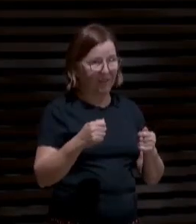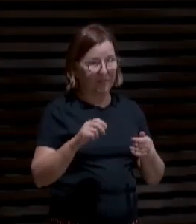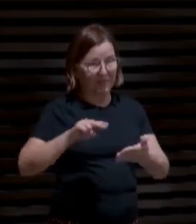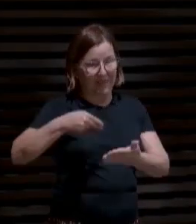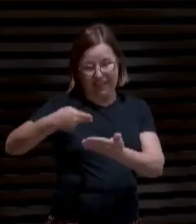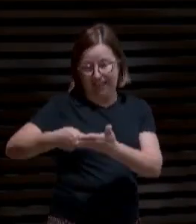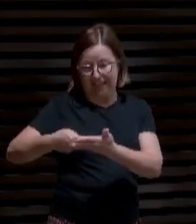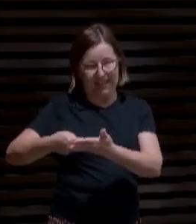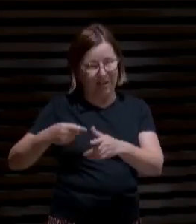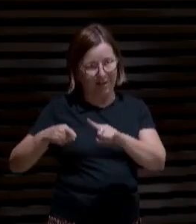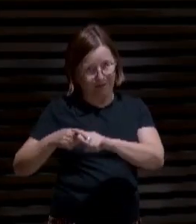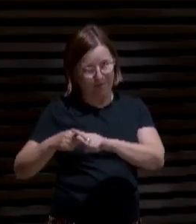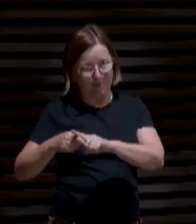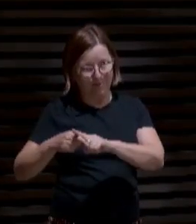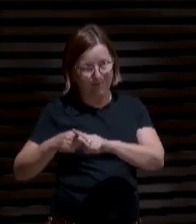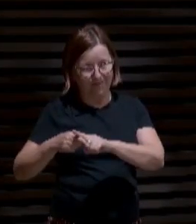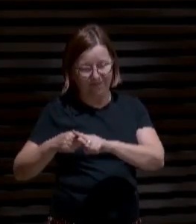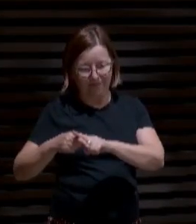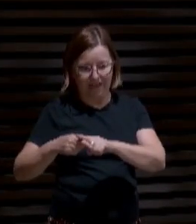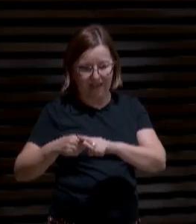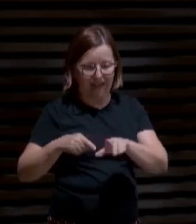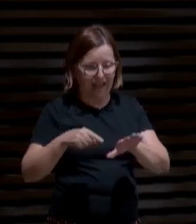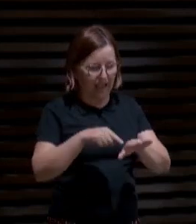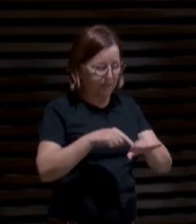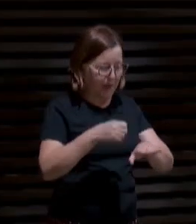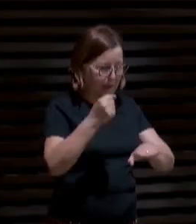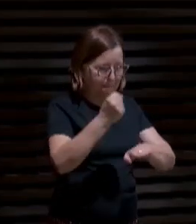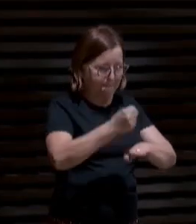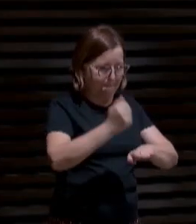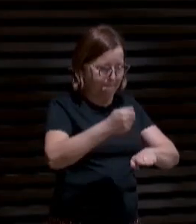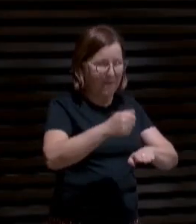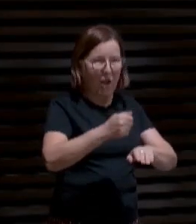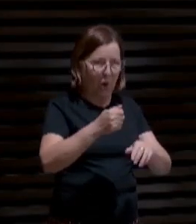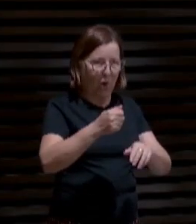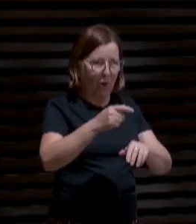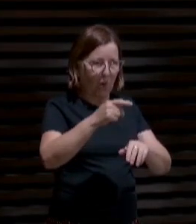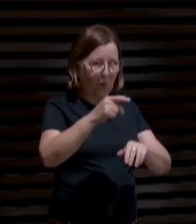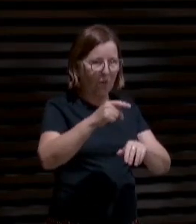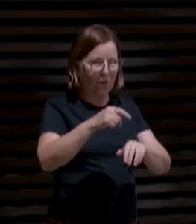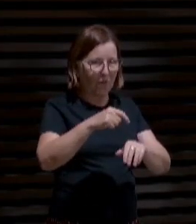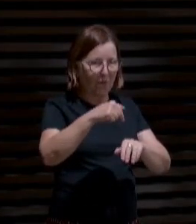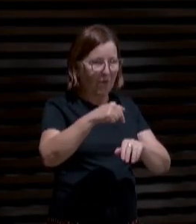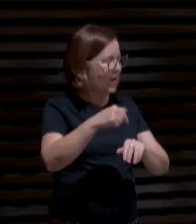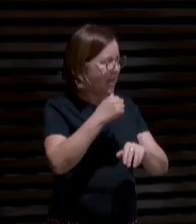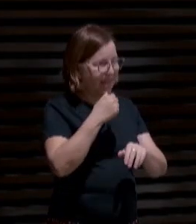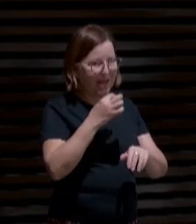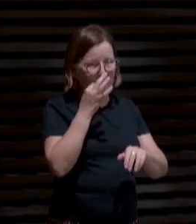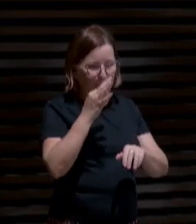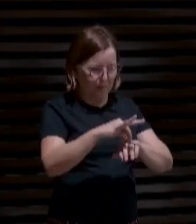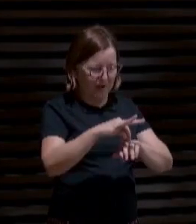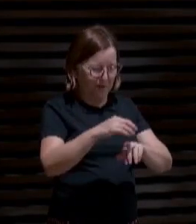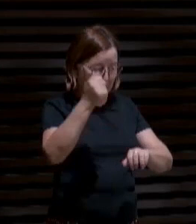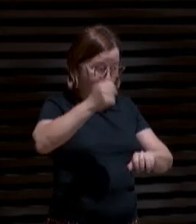Ele podia pregar o prego no pé. Podia pregar na outra mão. Agora daqui como é que pregava?